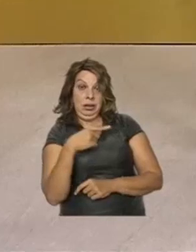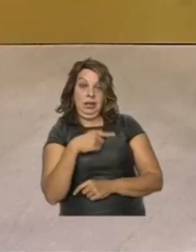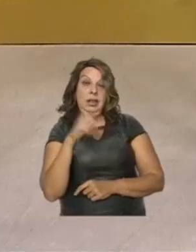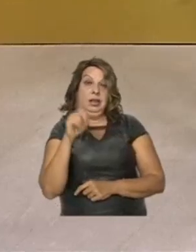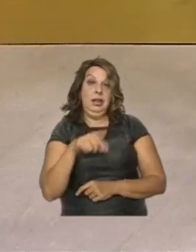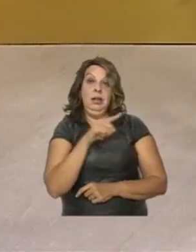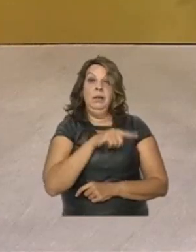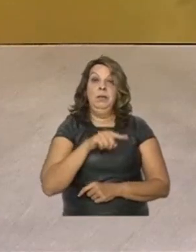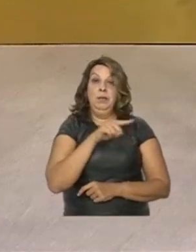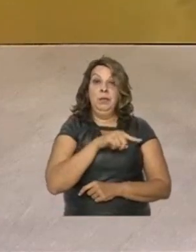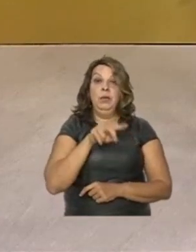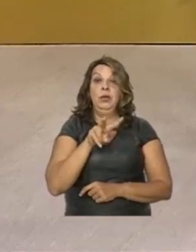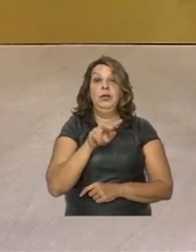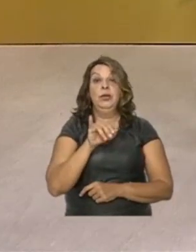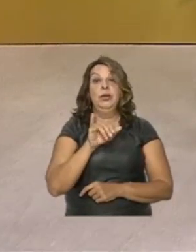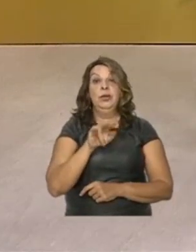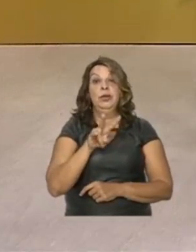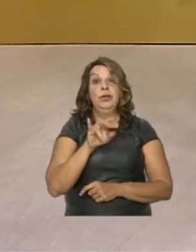é